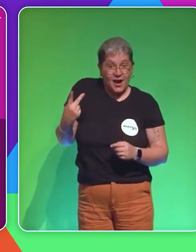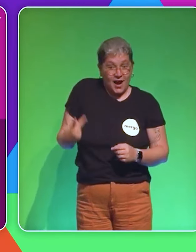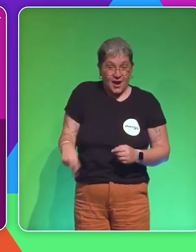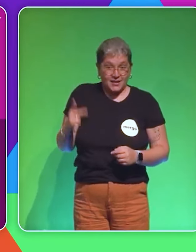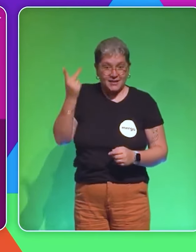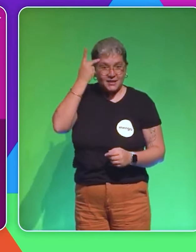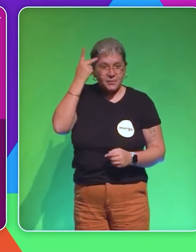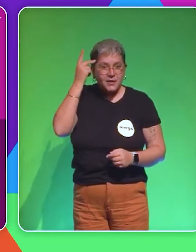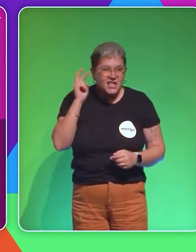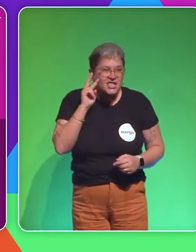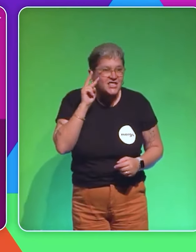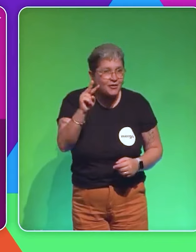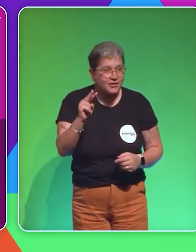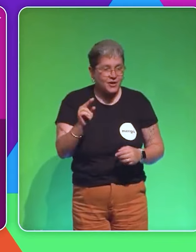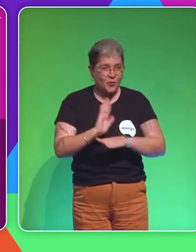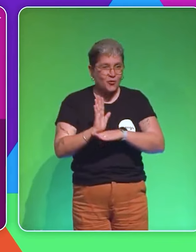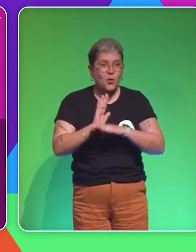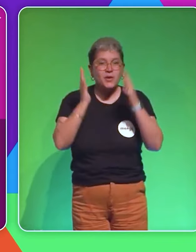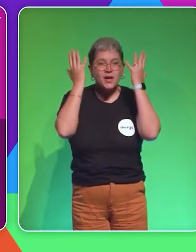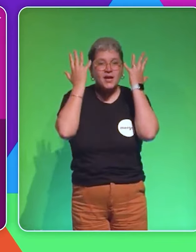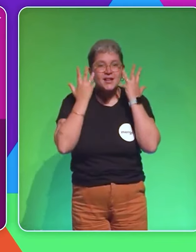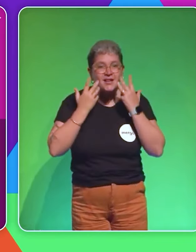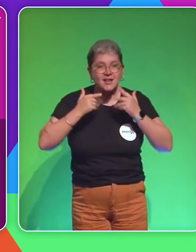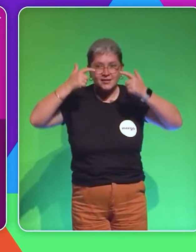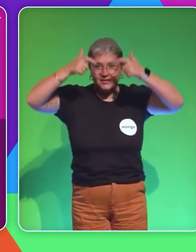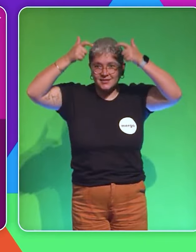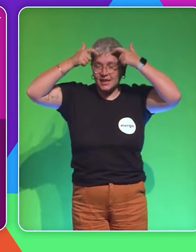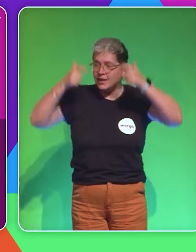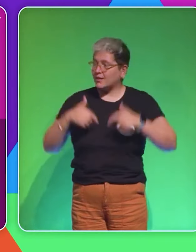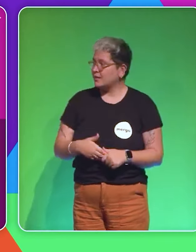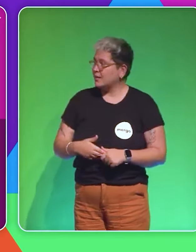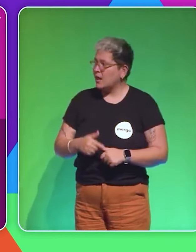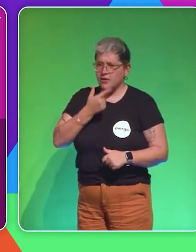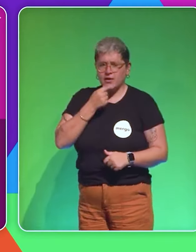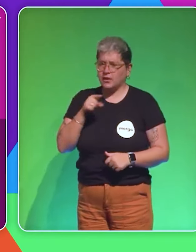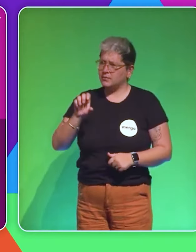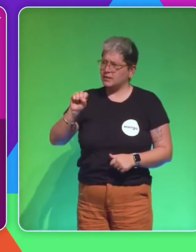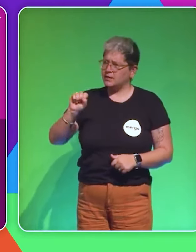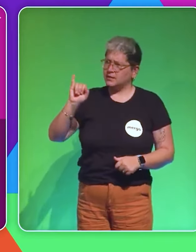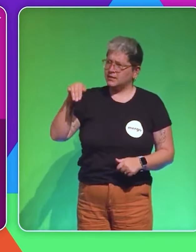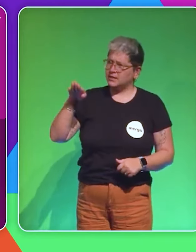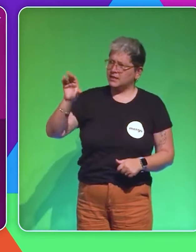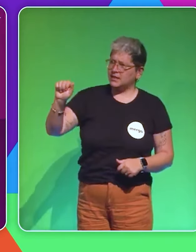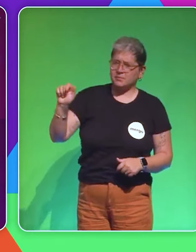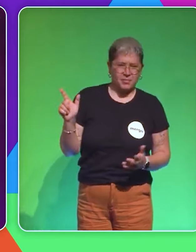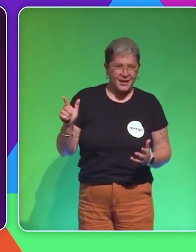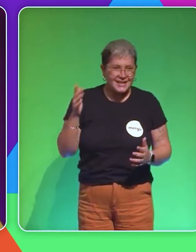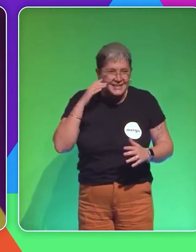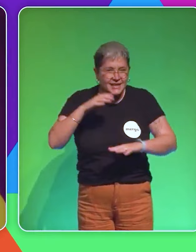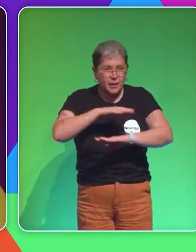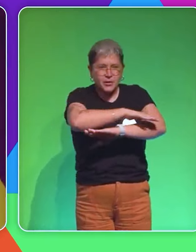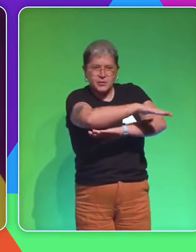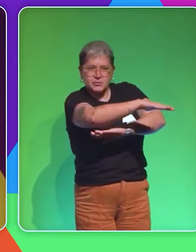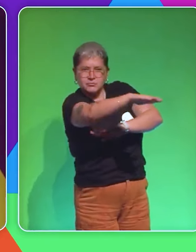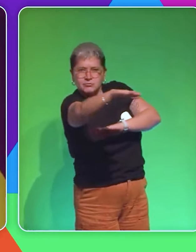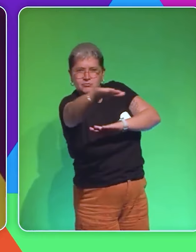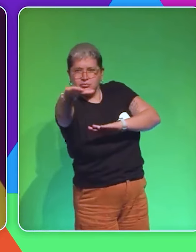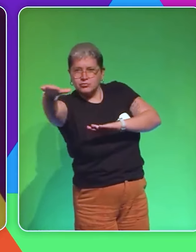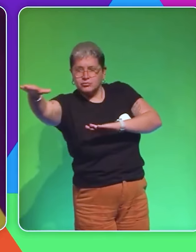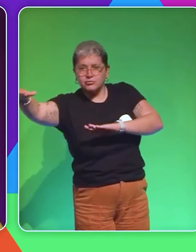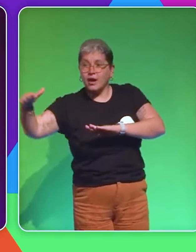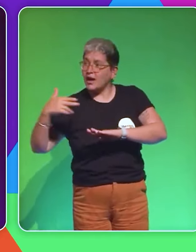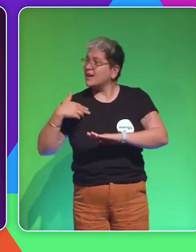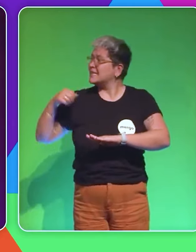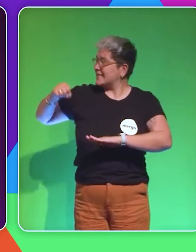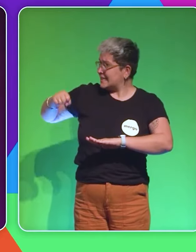Já assistiram R Leão né então quando o Mufasa fala Simba tá ligado aquela quebrada ali meu filho ele fala sim